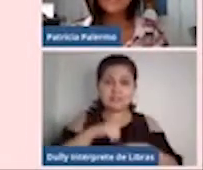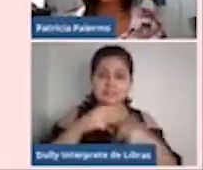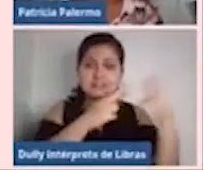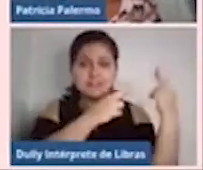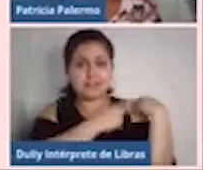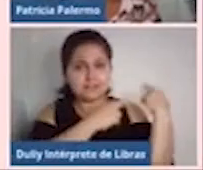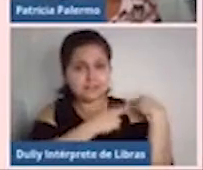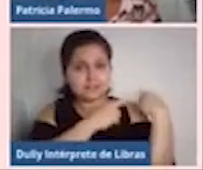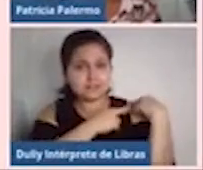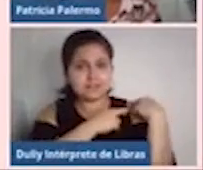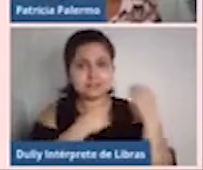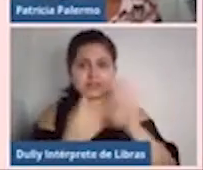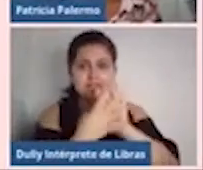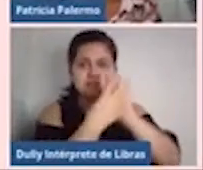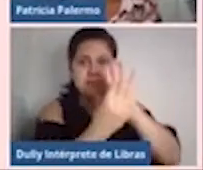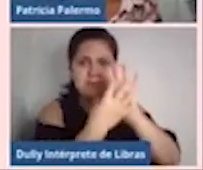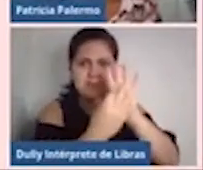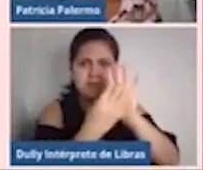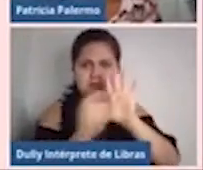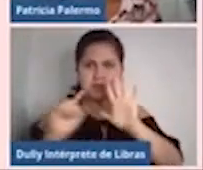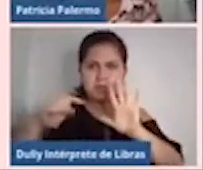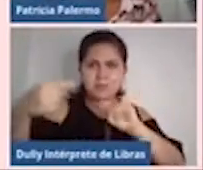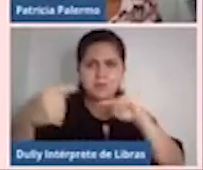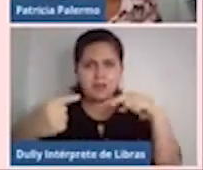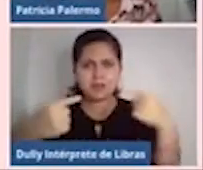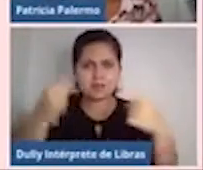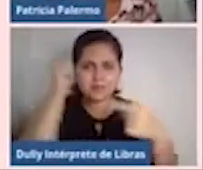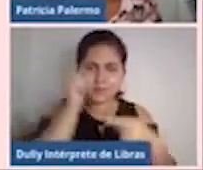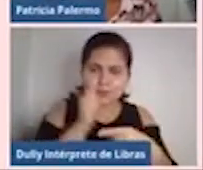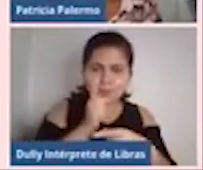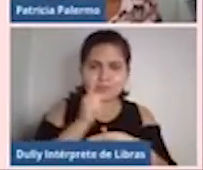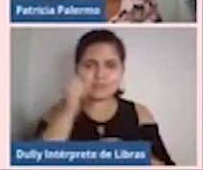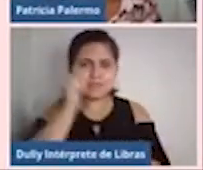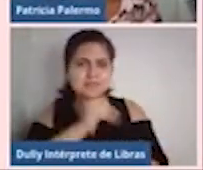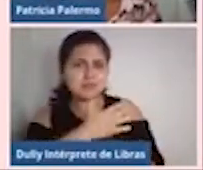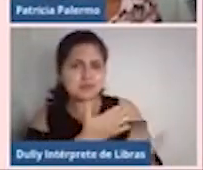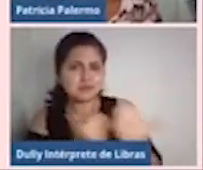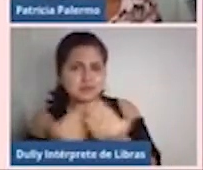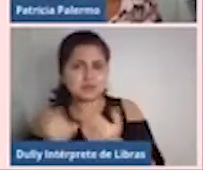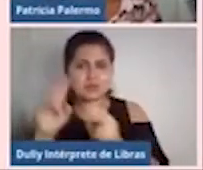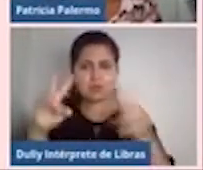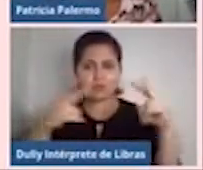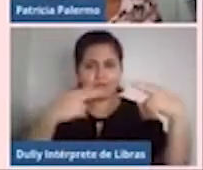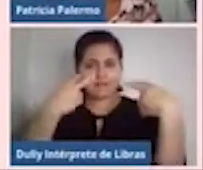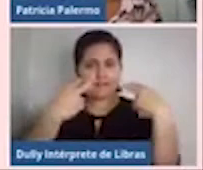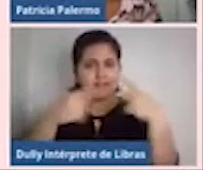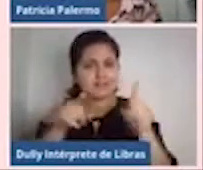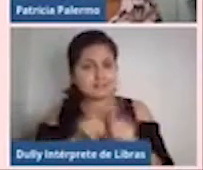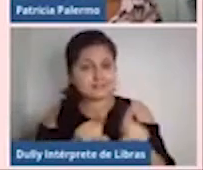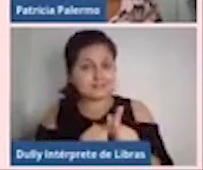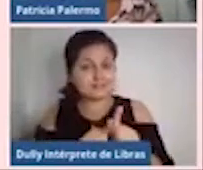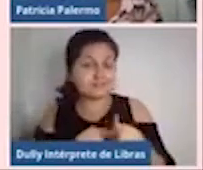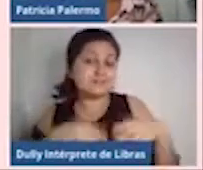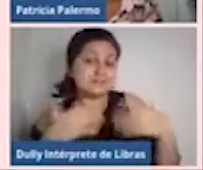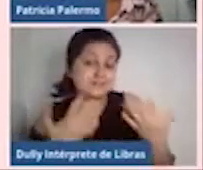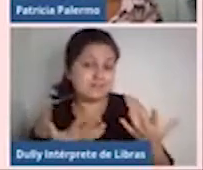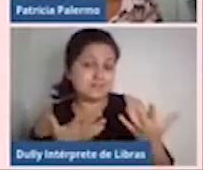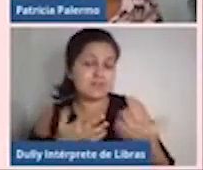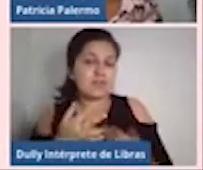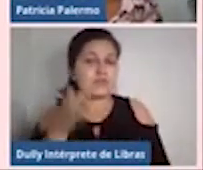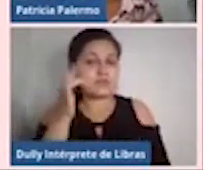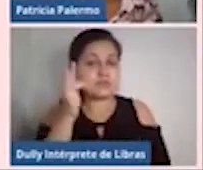né, de estar sendo exemplo para outras mulheres, para outras meninas que nos enxergam também, né? Bom, e